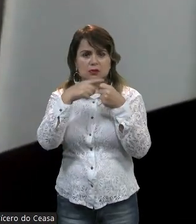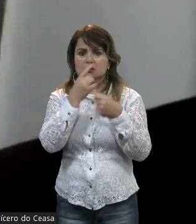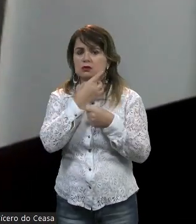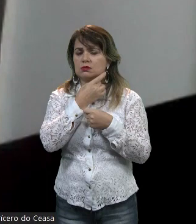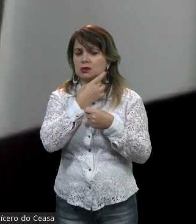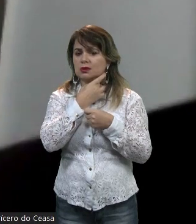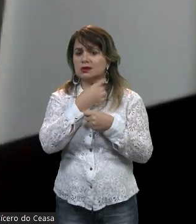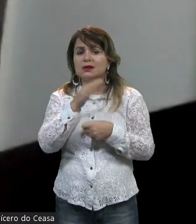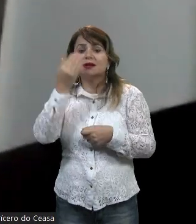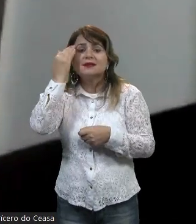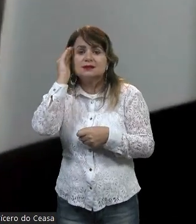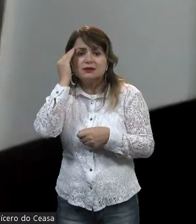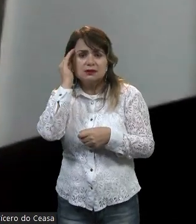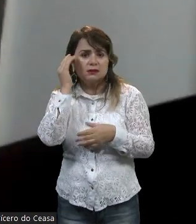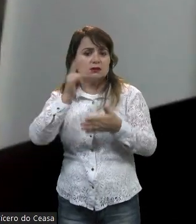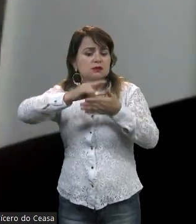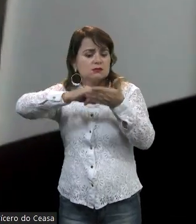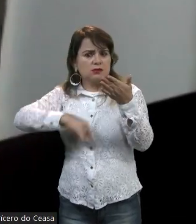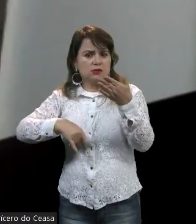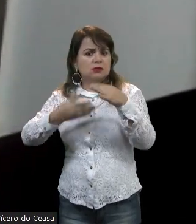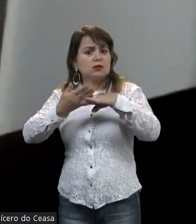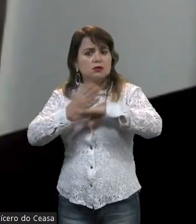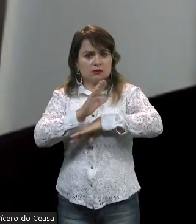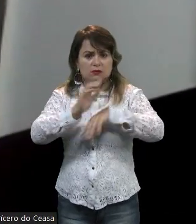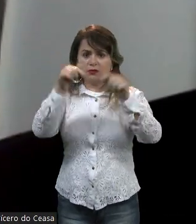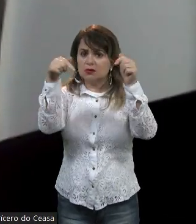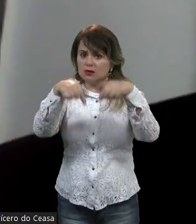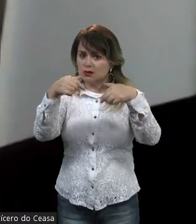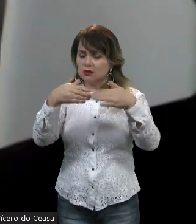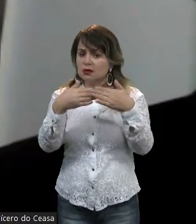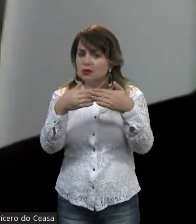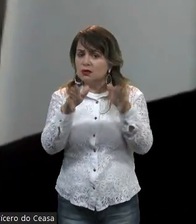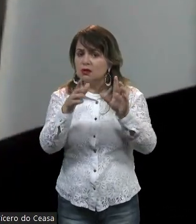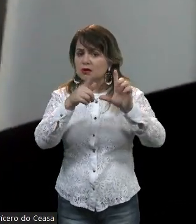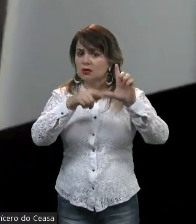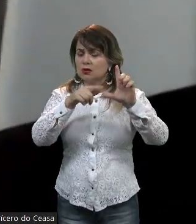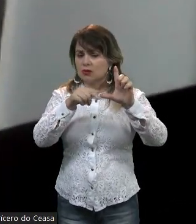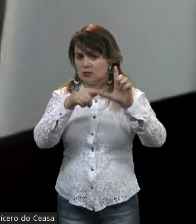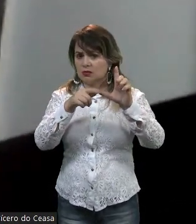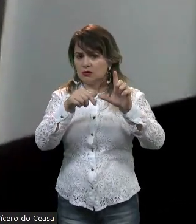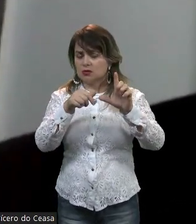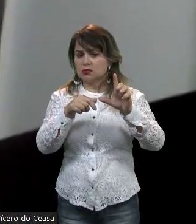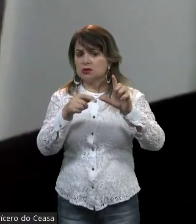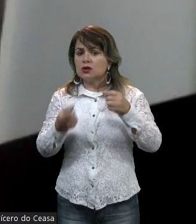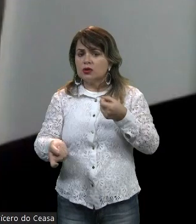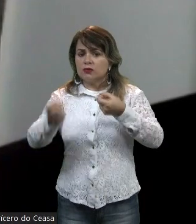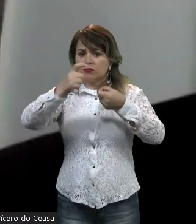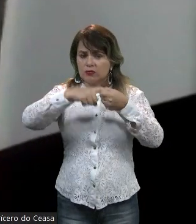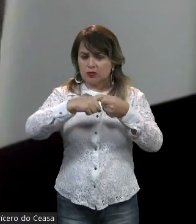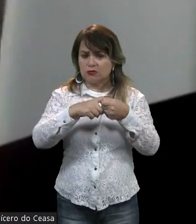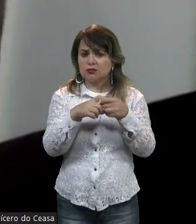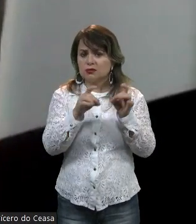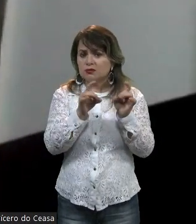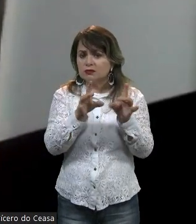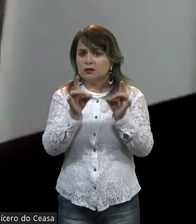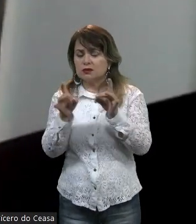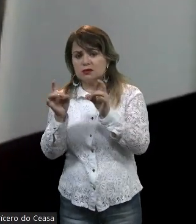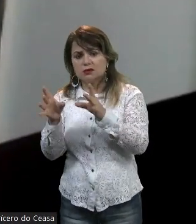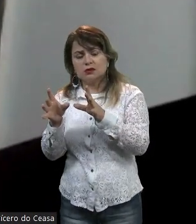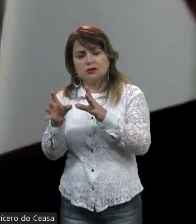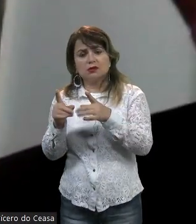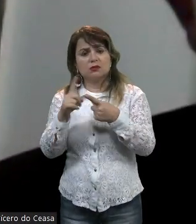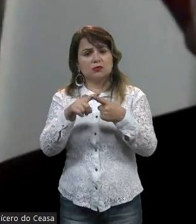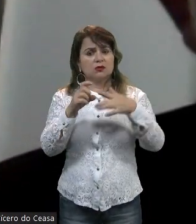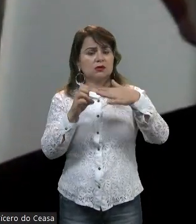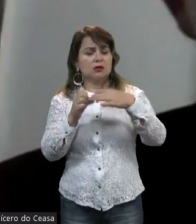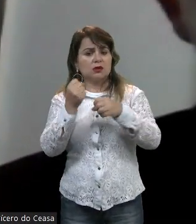a aprovação do projeto pelos vereadores na Câmara Municipal, contribuindo para a volta desse comércio já preocupado com os